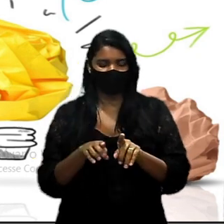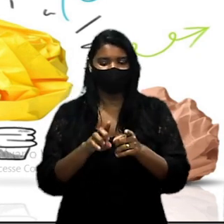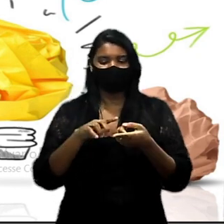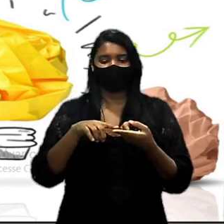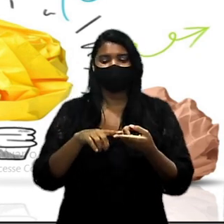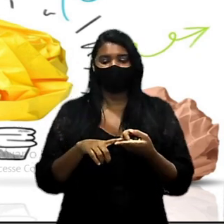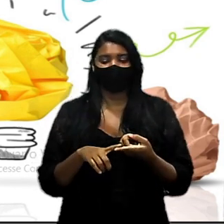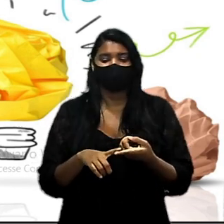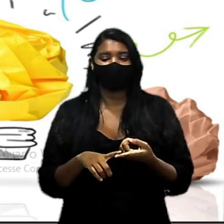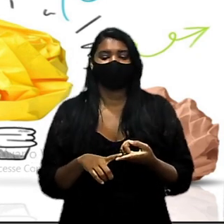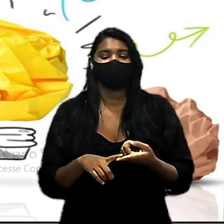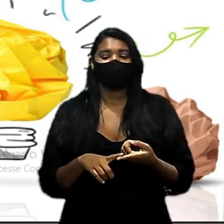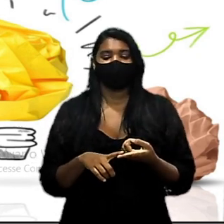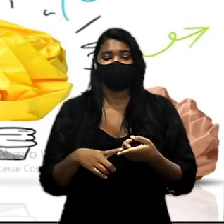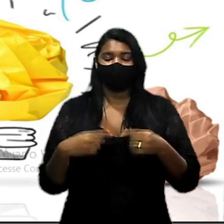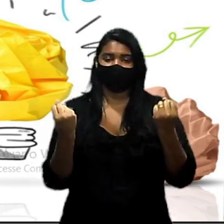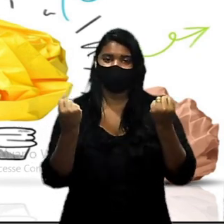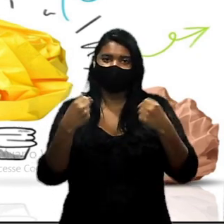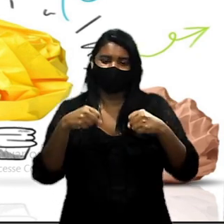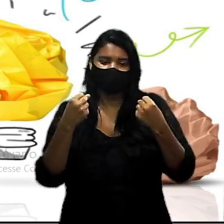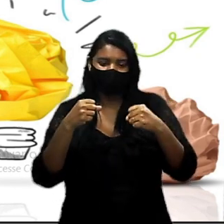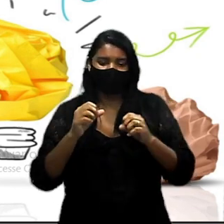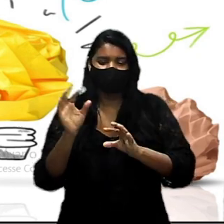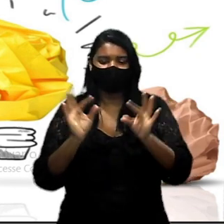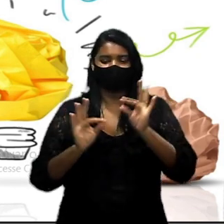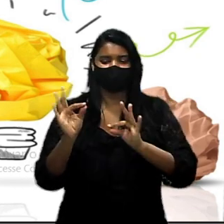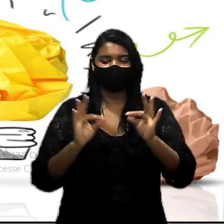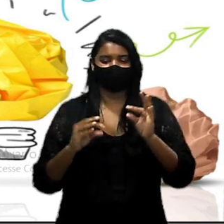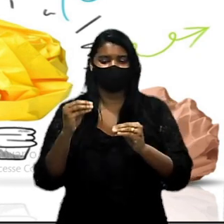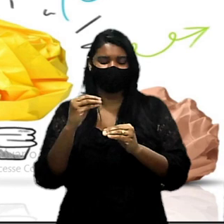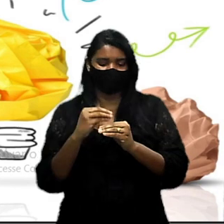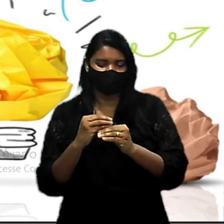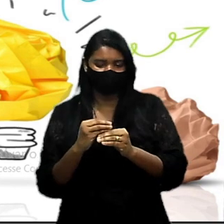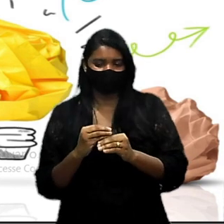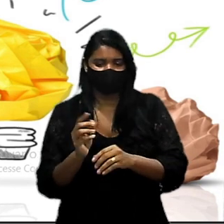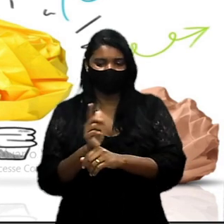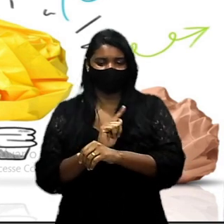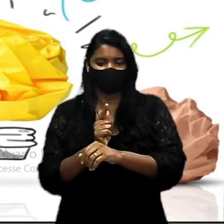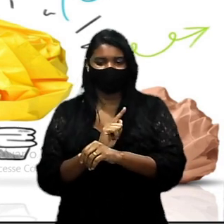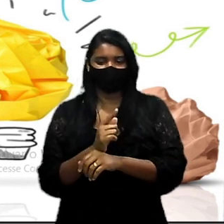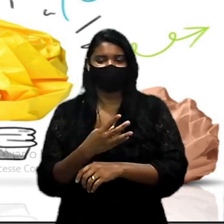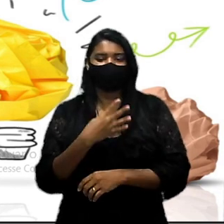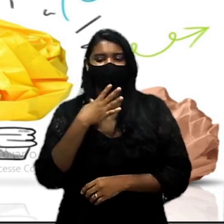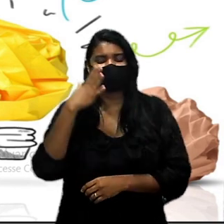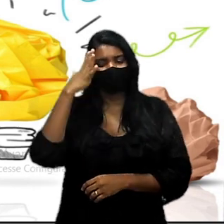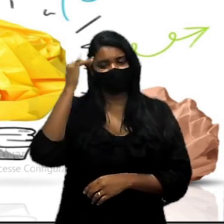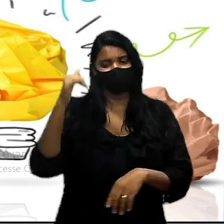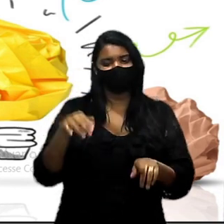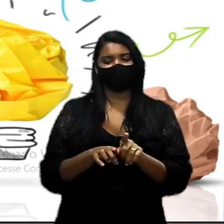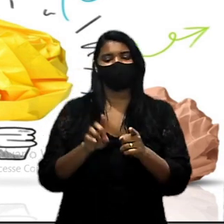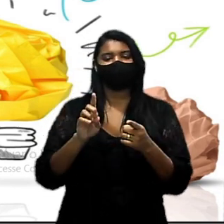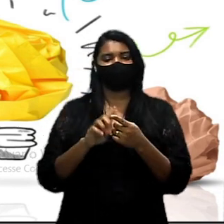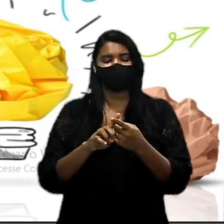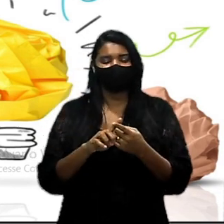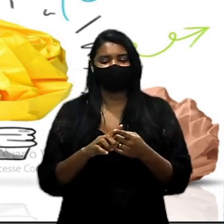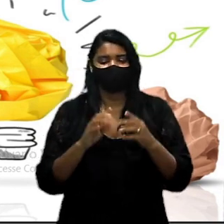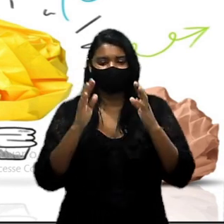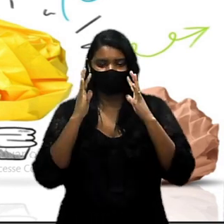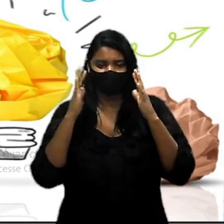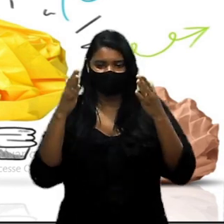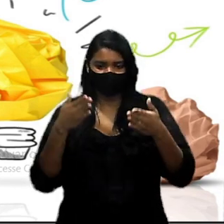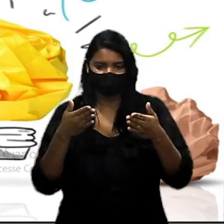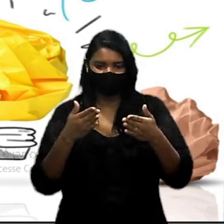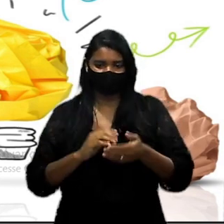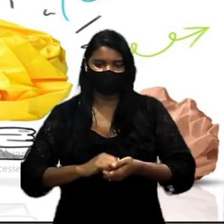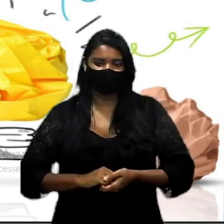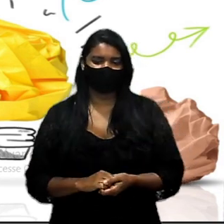importante, extremamente necessária para as organizações, que é a gestão do conhecimento. E aí o foco dela